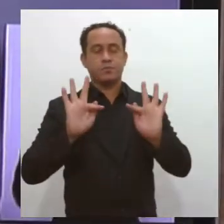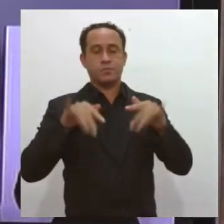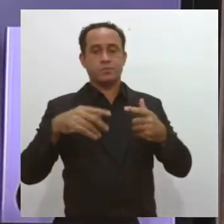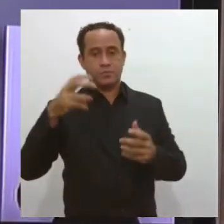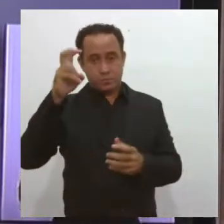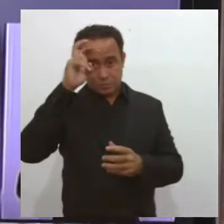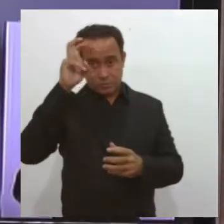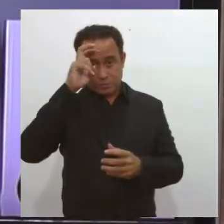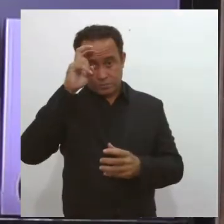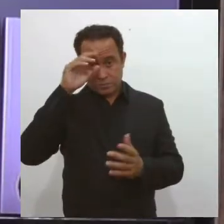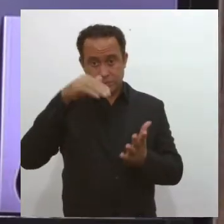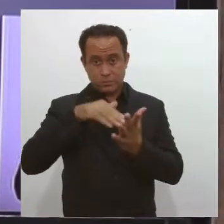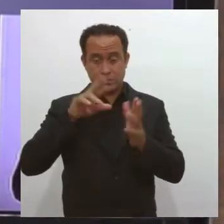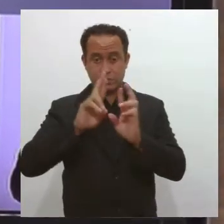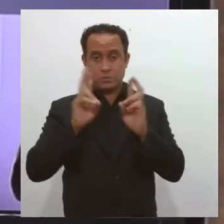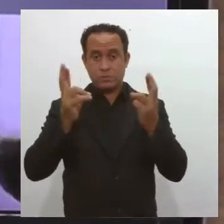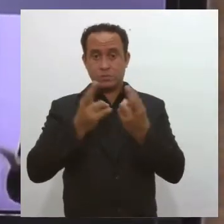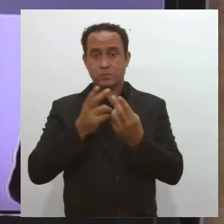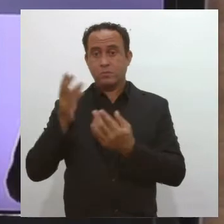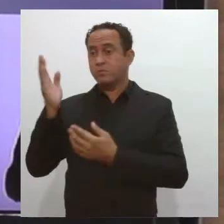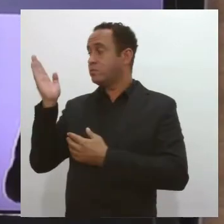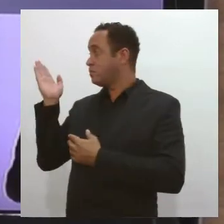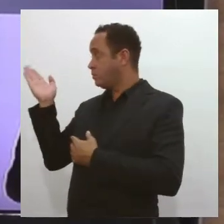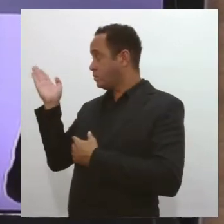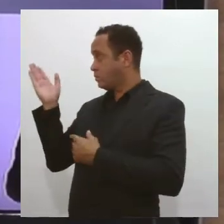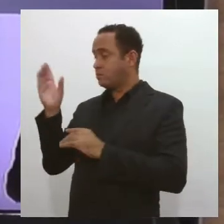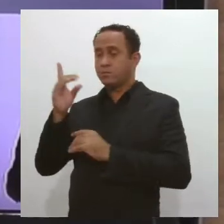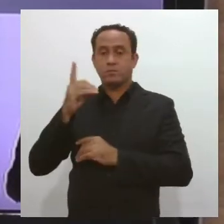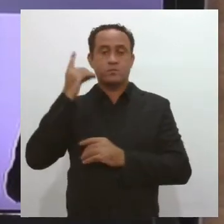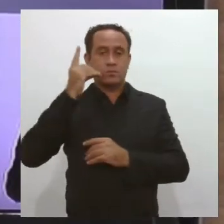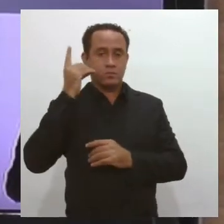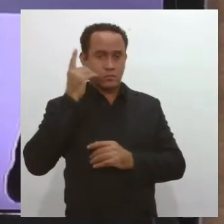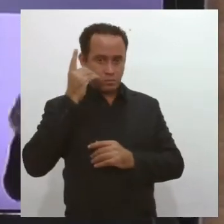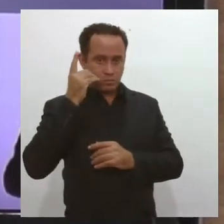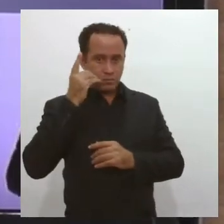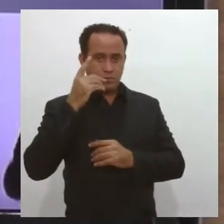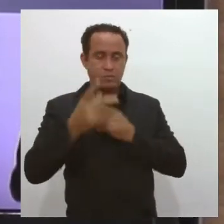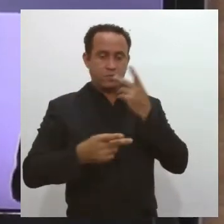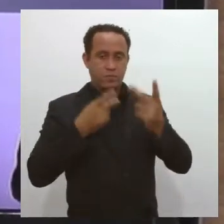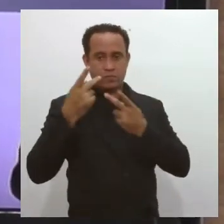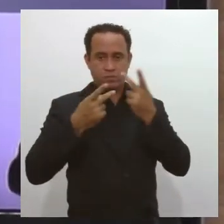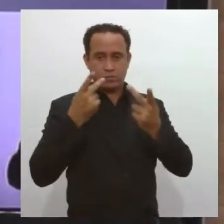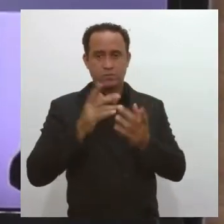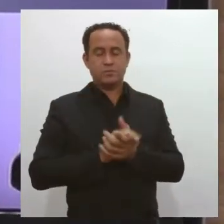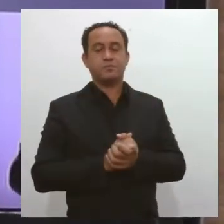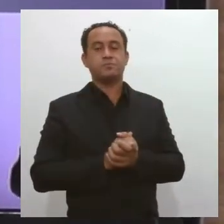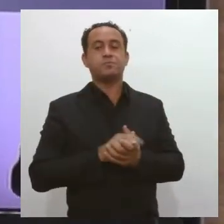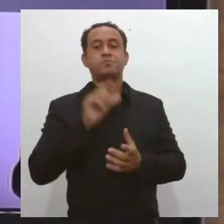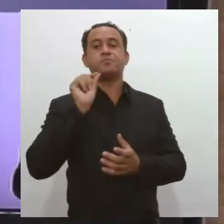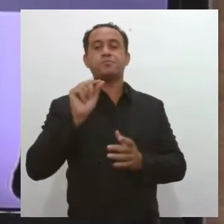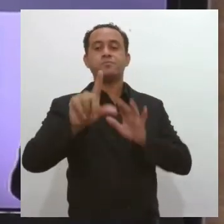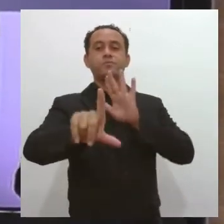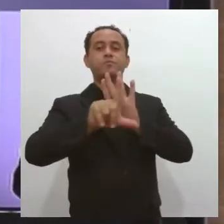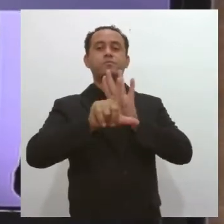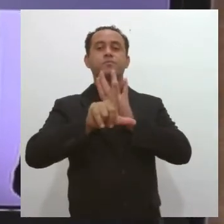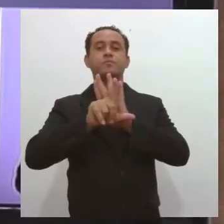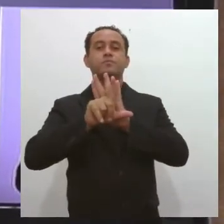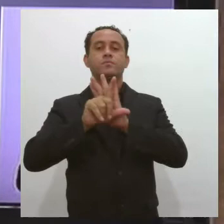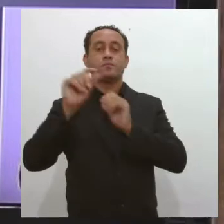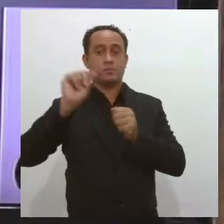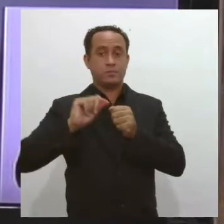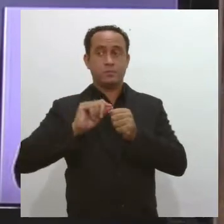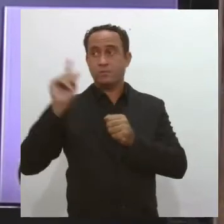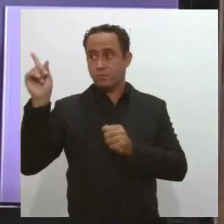quinta-feira, na última sessão da semana, o deputado Luciano Pimentel usou a palavra para destacar uma lei de sua autoria que trata